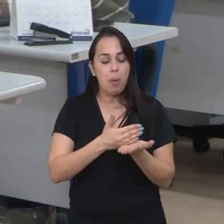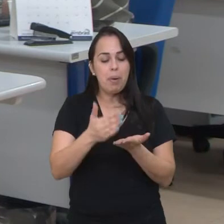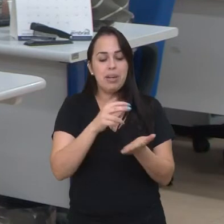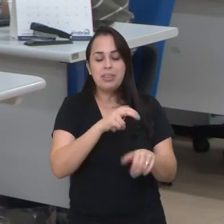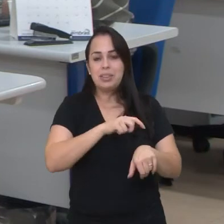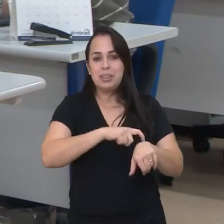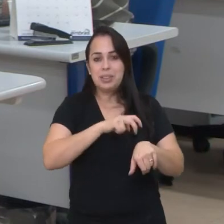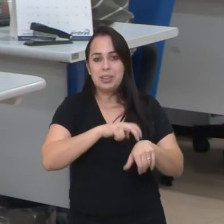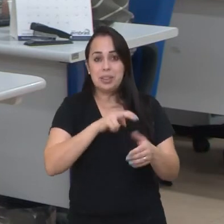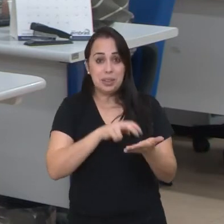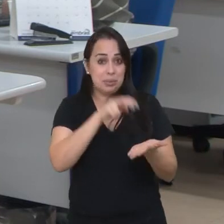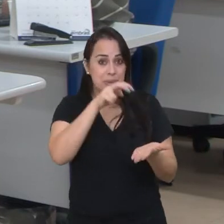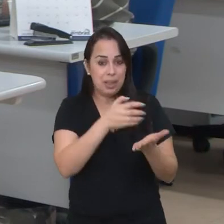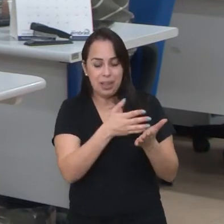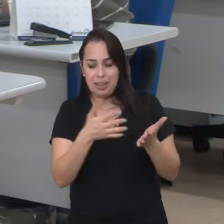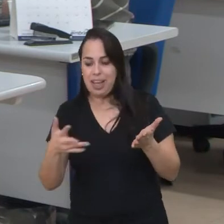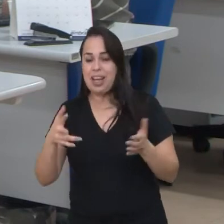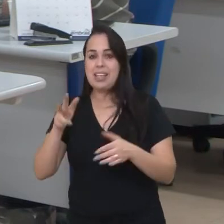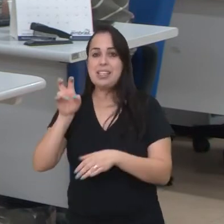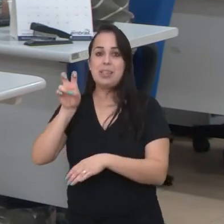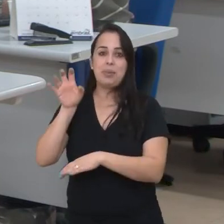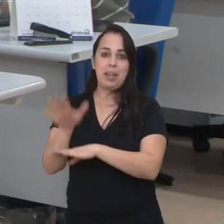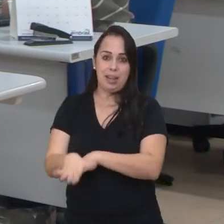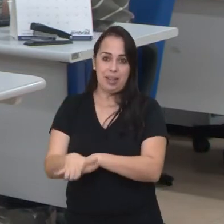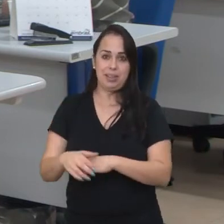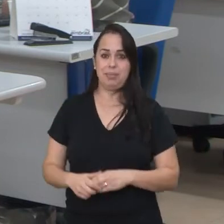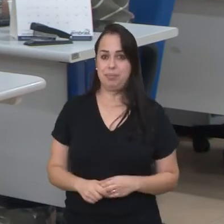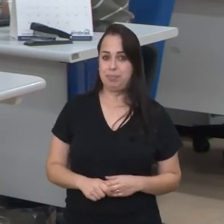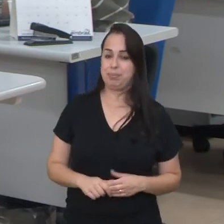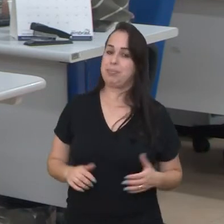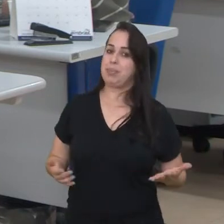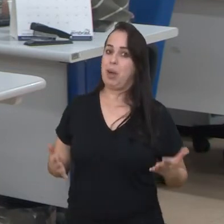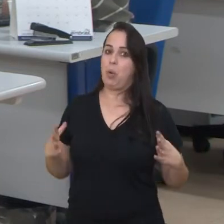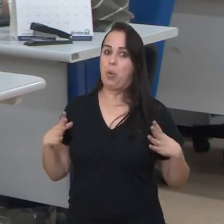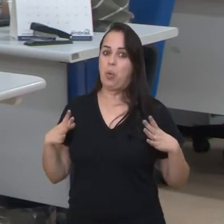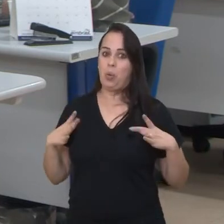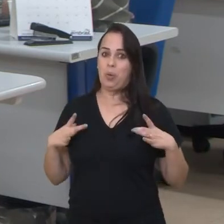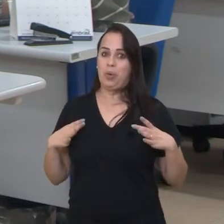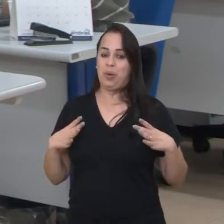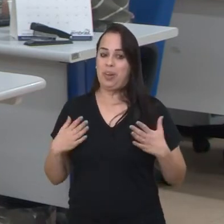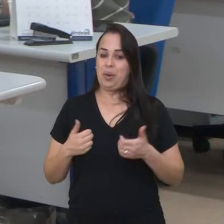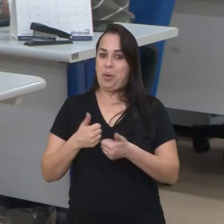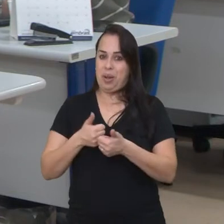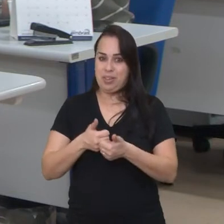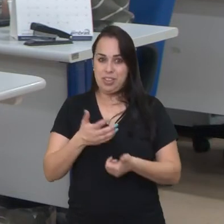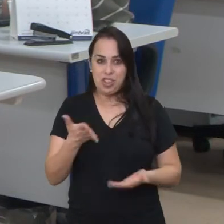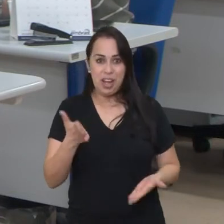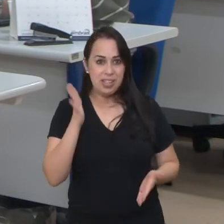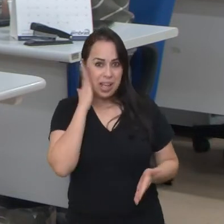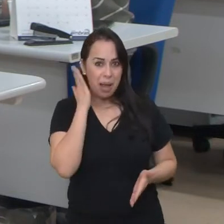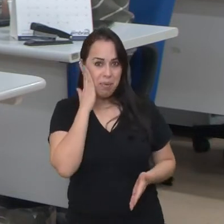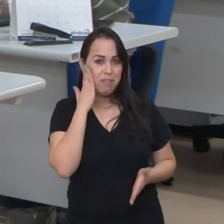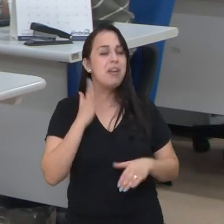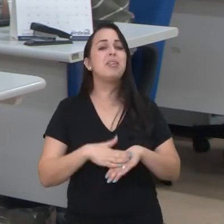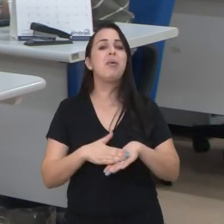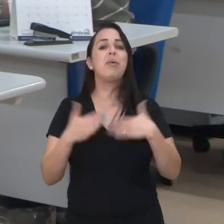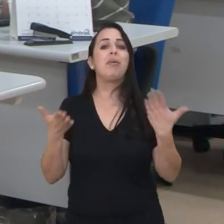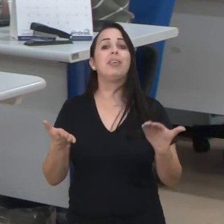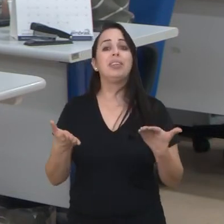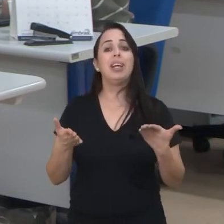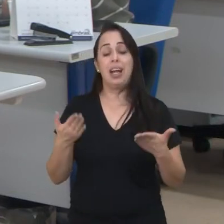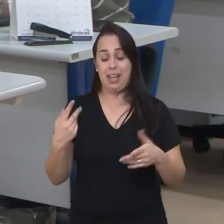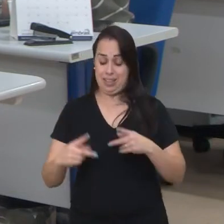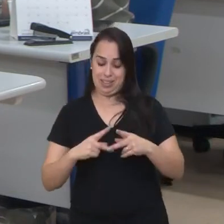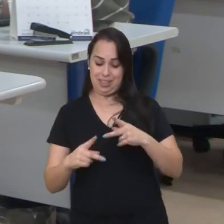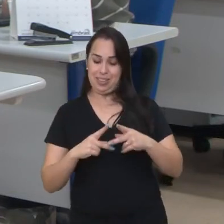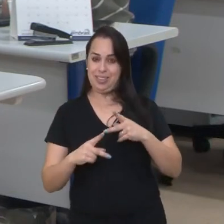pela manhã e segue até às 5 horas da tarde. E feriadão chegando, já tem alguma programação? Bom, aqui em